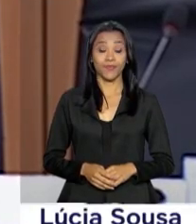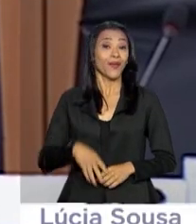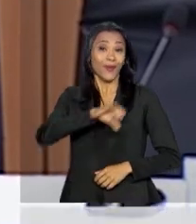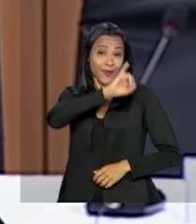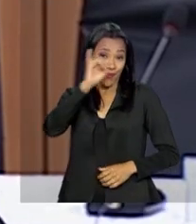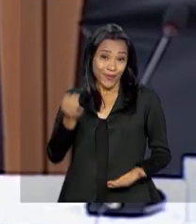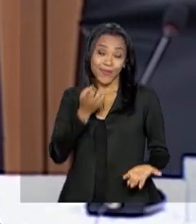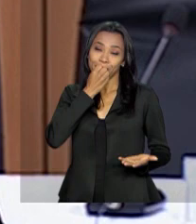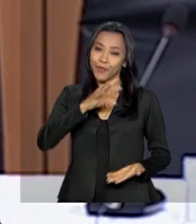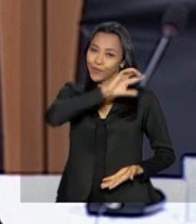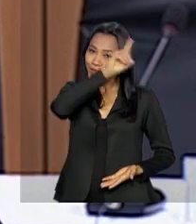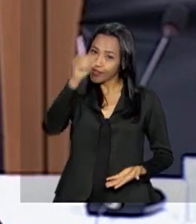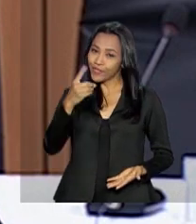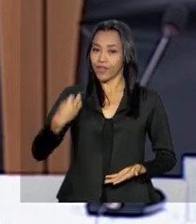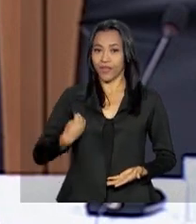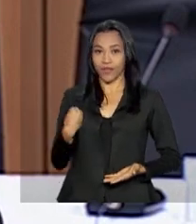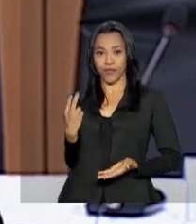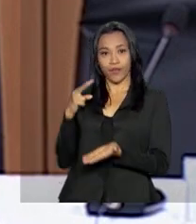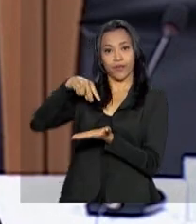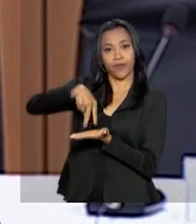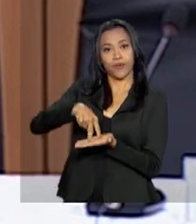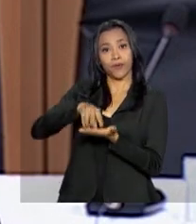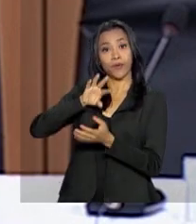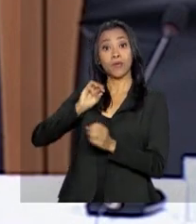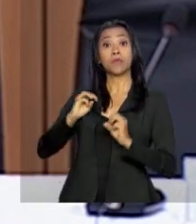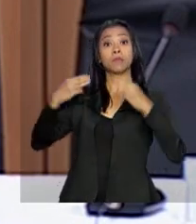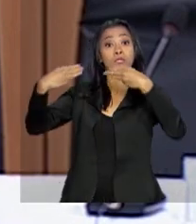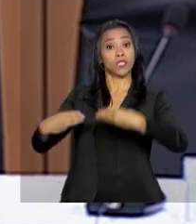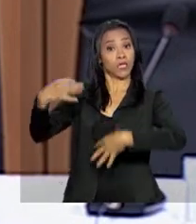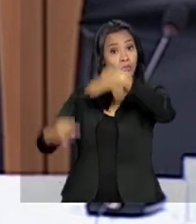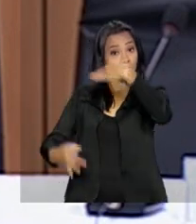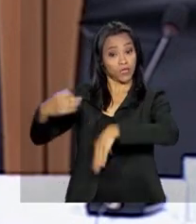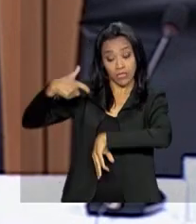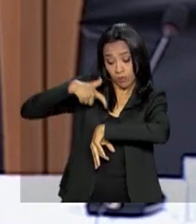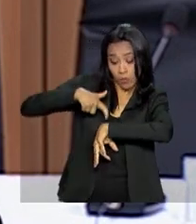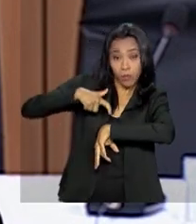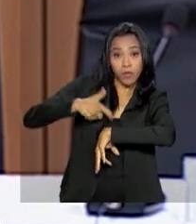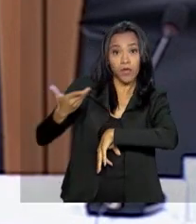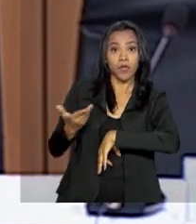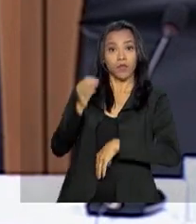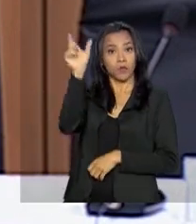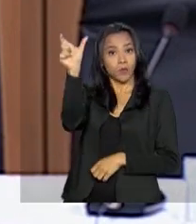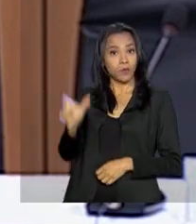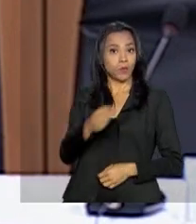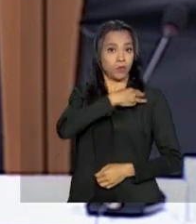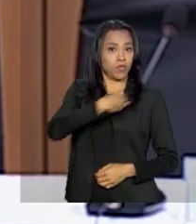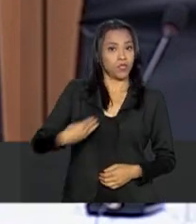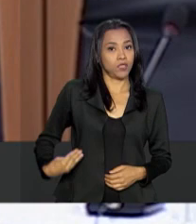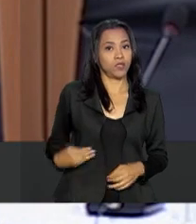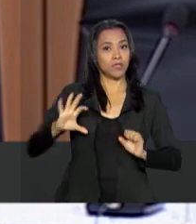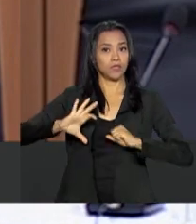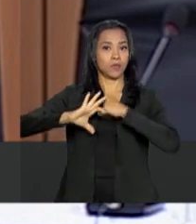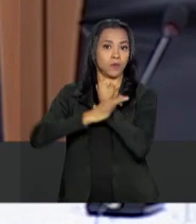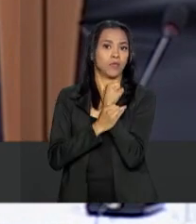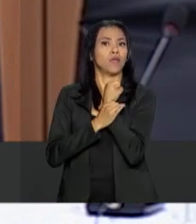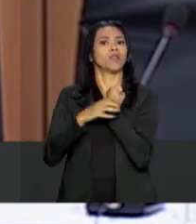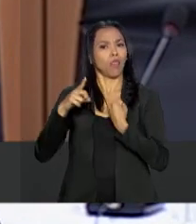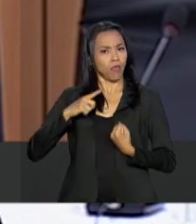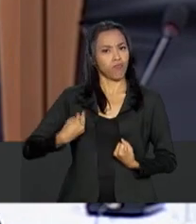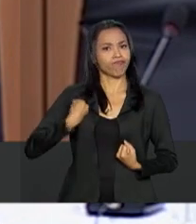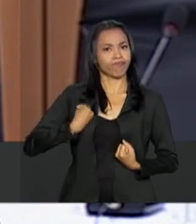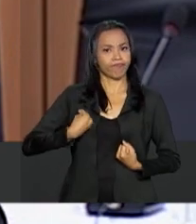Olá, bom dia. Eu estou no Ministério da Justiça, onde neste momento o ministro da Segurança Pública, Raul Jungmann, está reunido